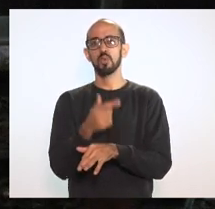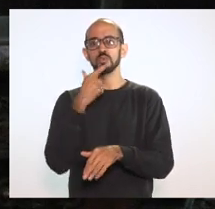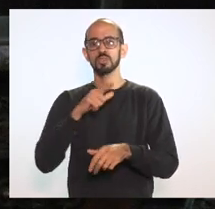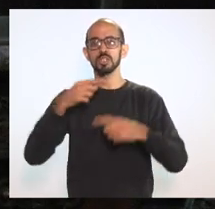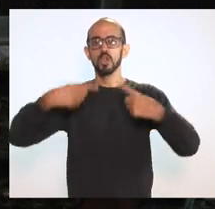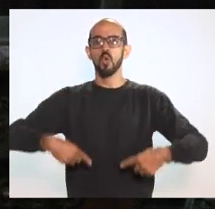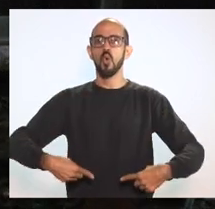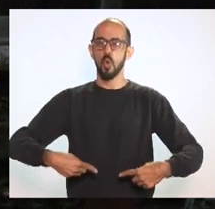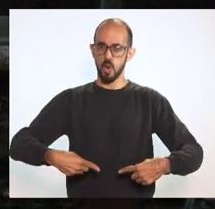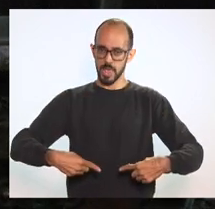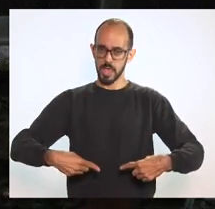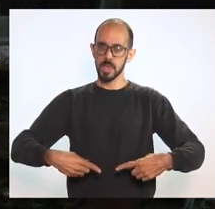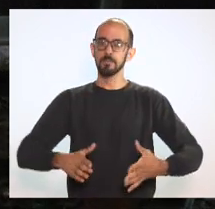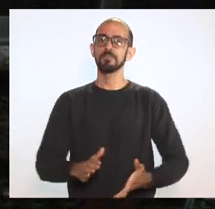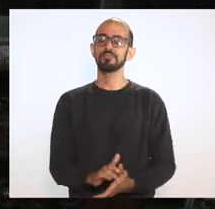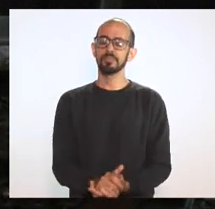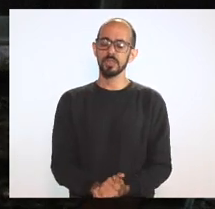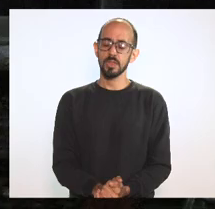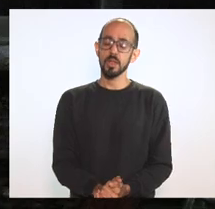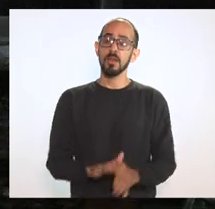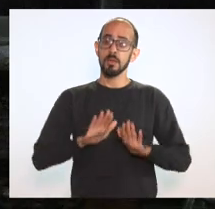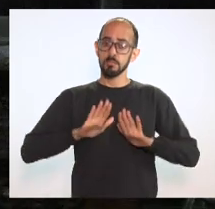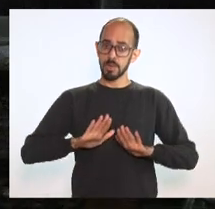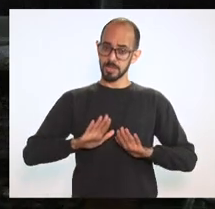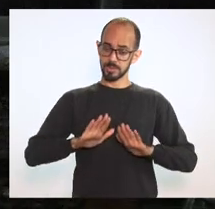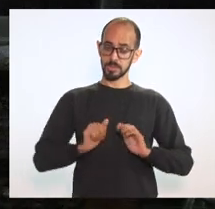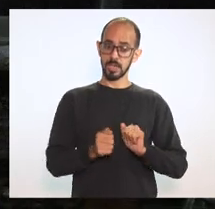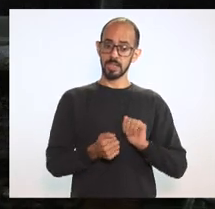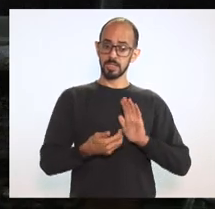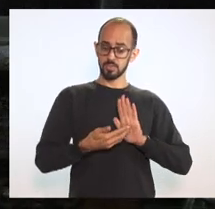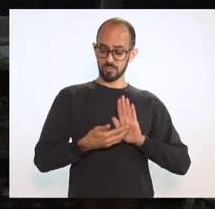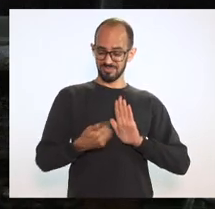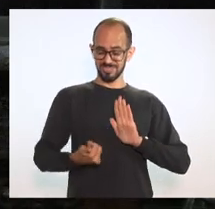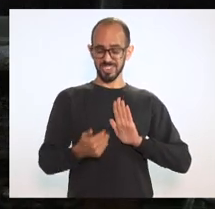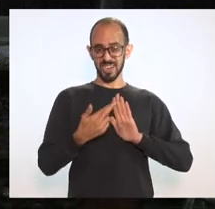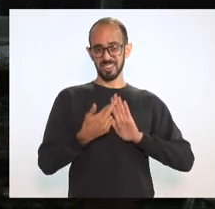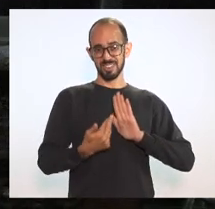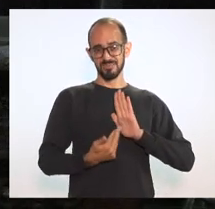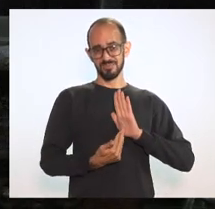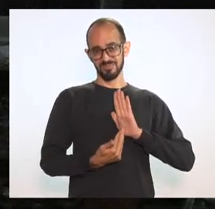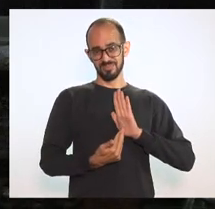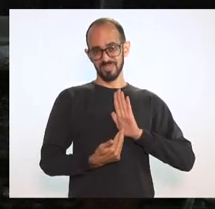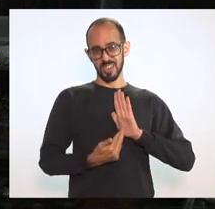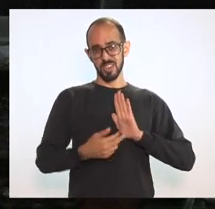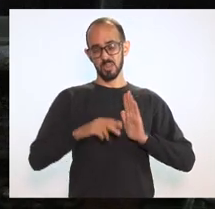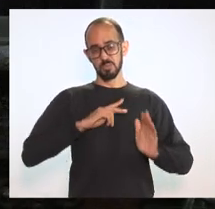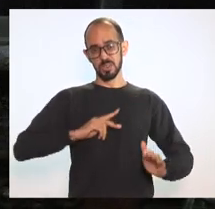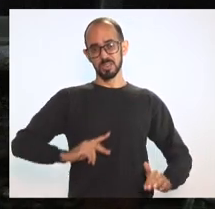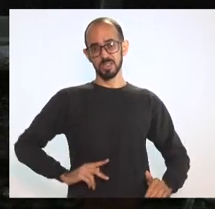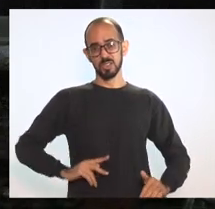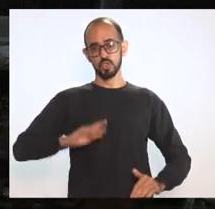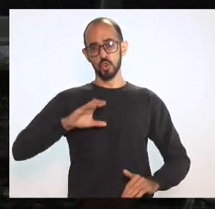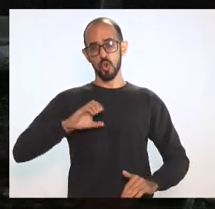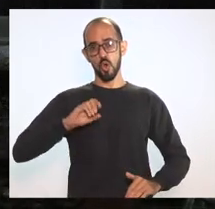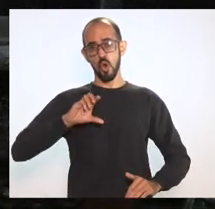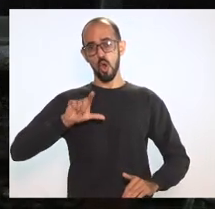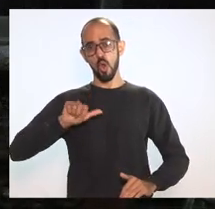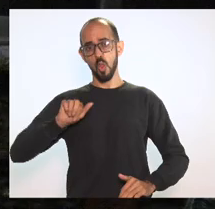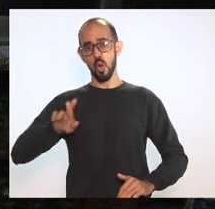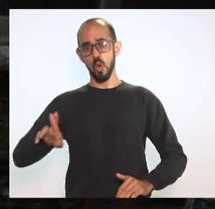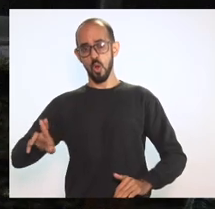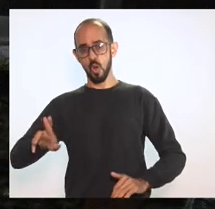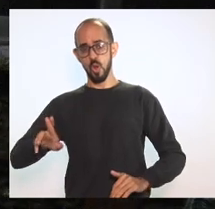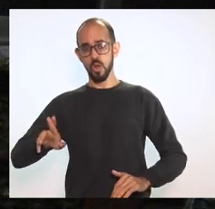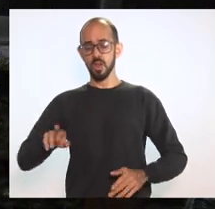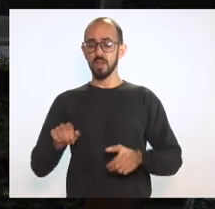de criticada, a desregulamentação ocorrida no governo Collor tornou concreta uma situação